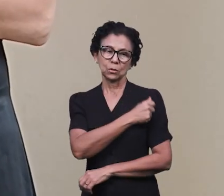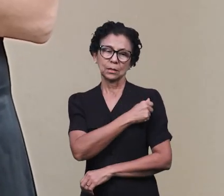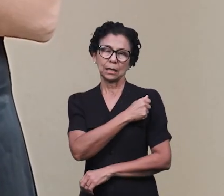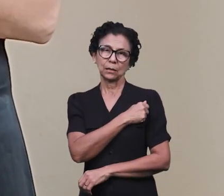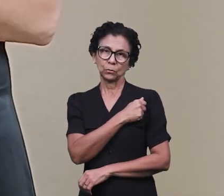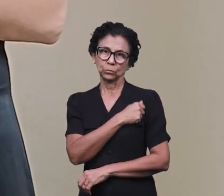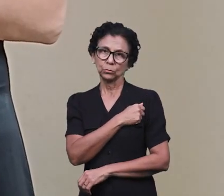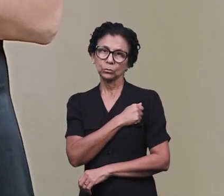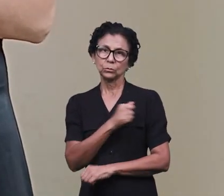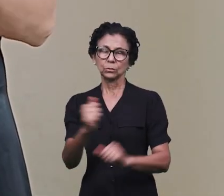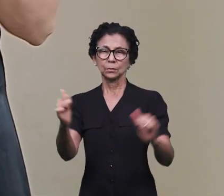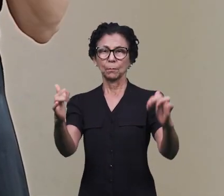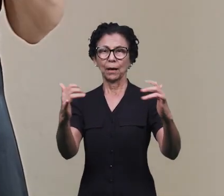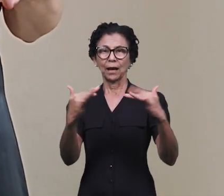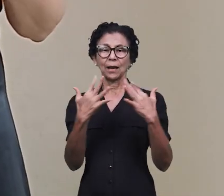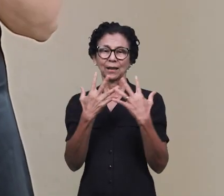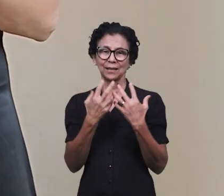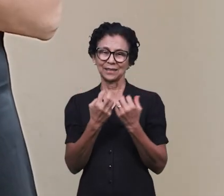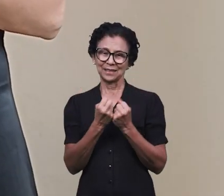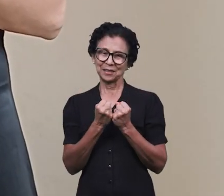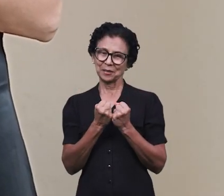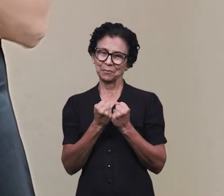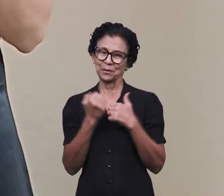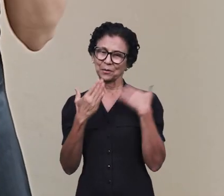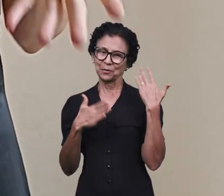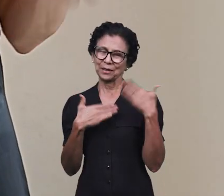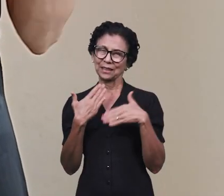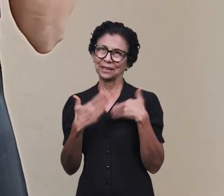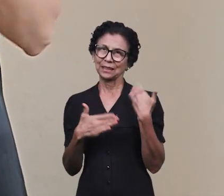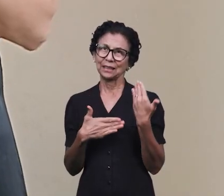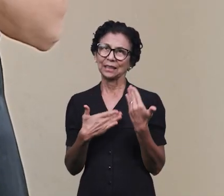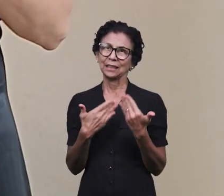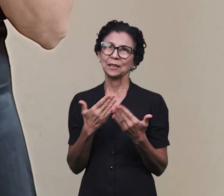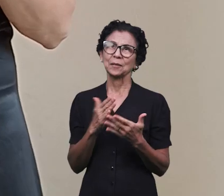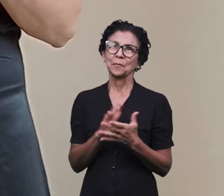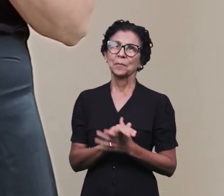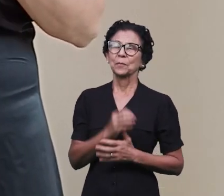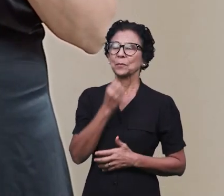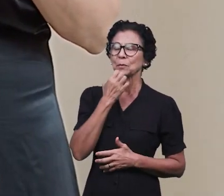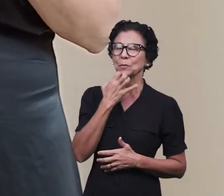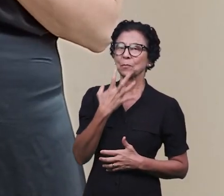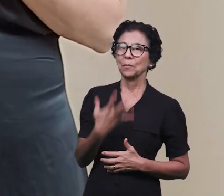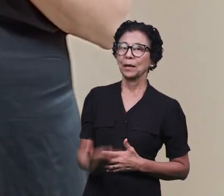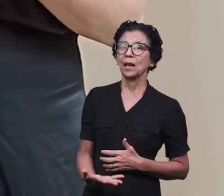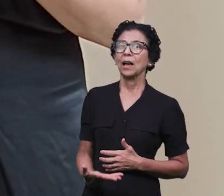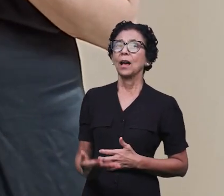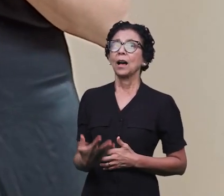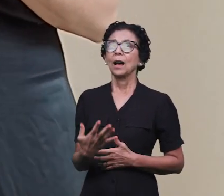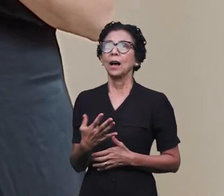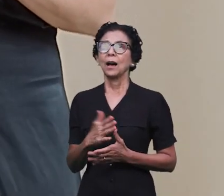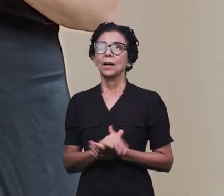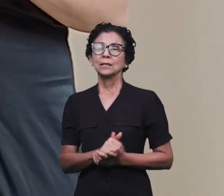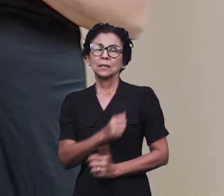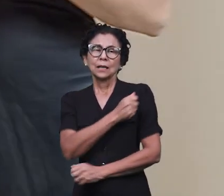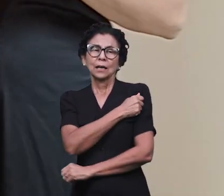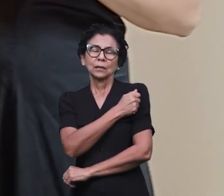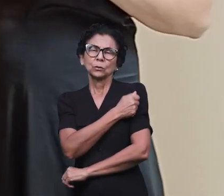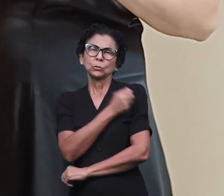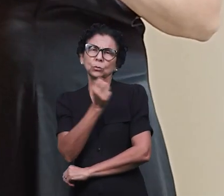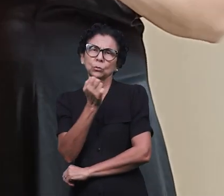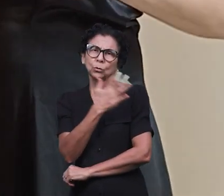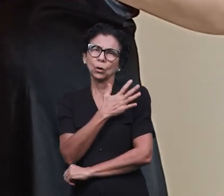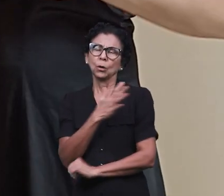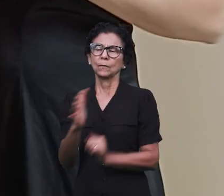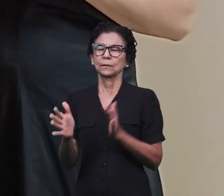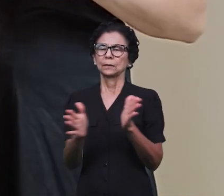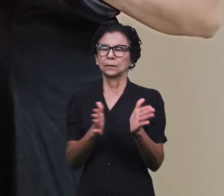alunos. Ana, mas e se o aluno for novo? Se ele chegou agora, eu nunca dei aula para acessibilidade. Não tem